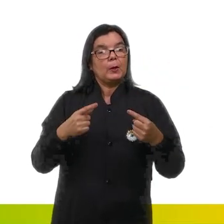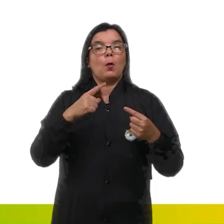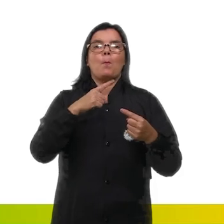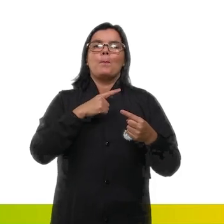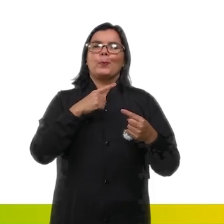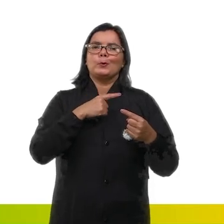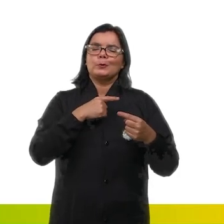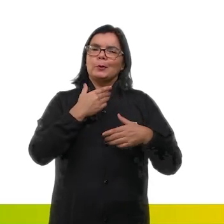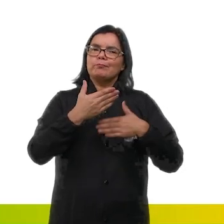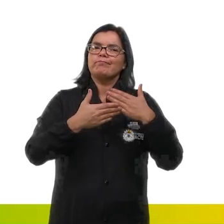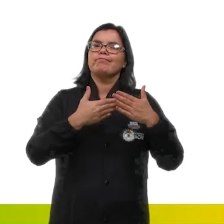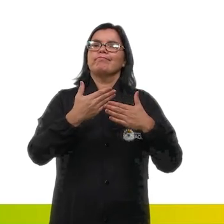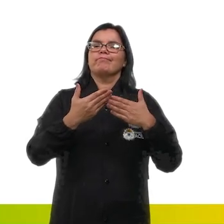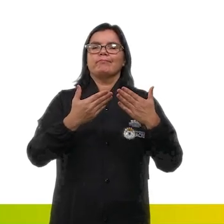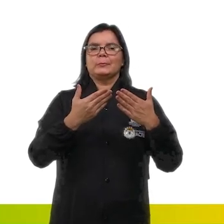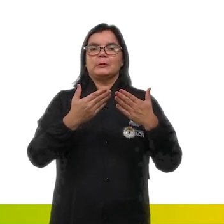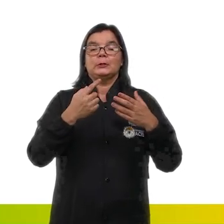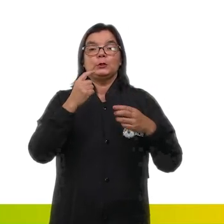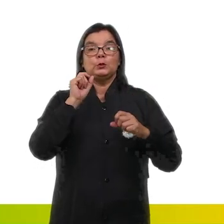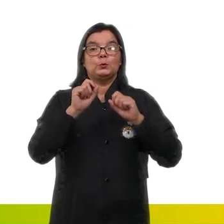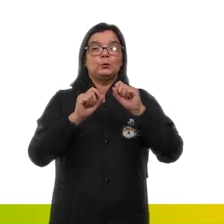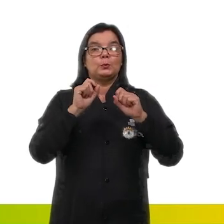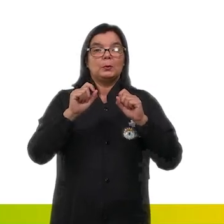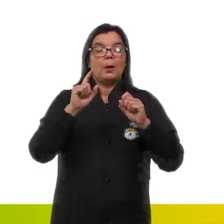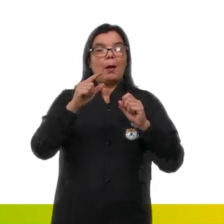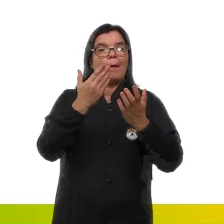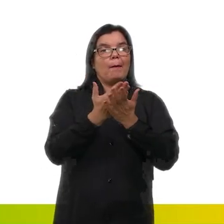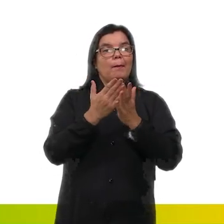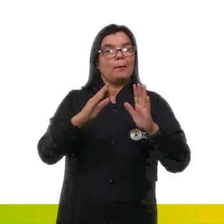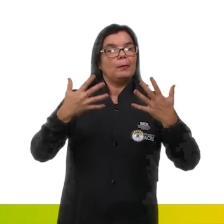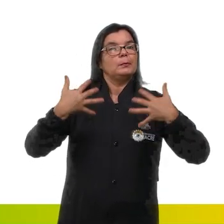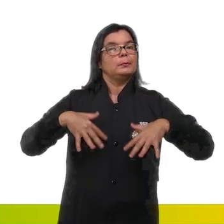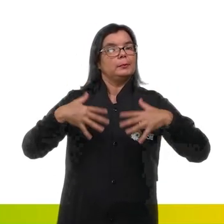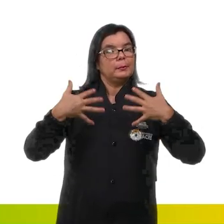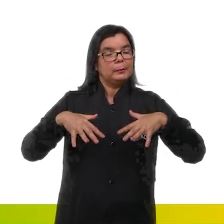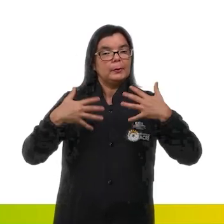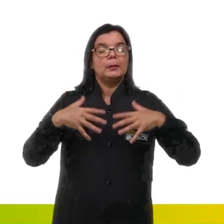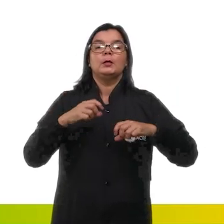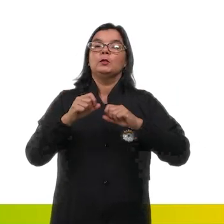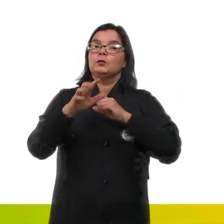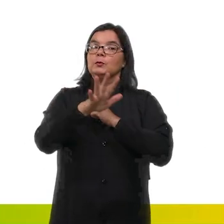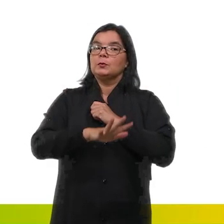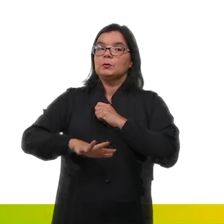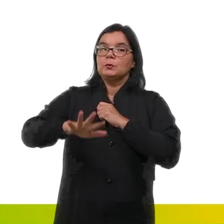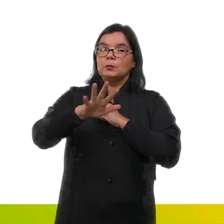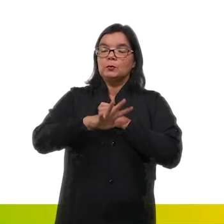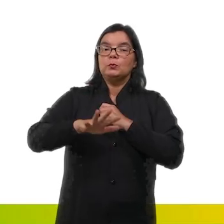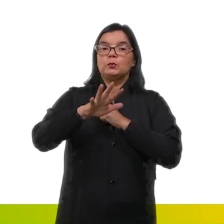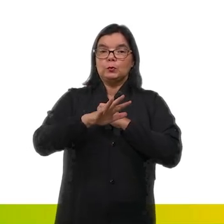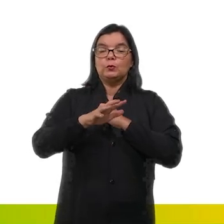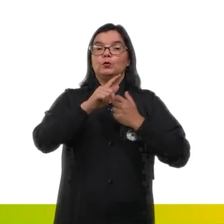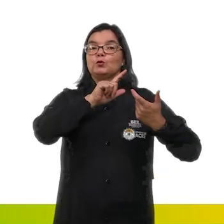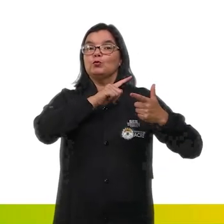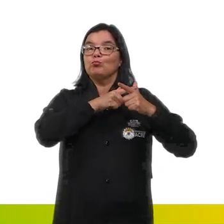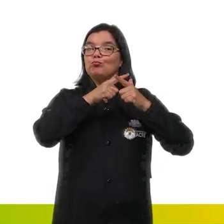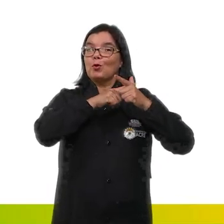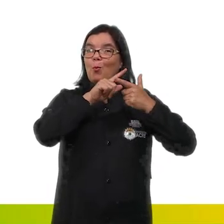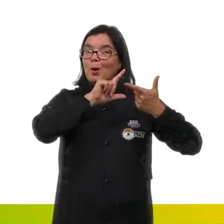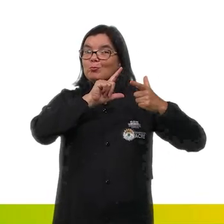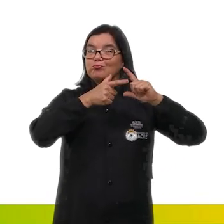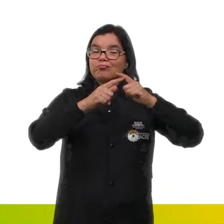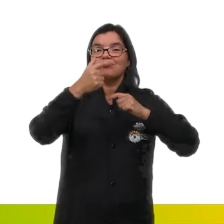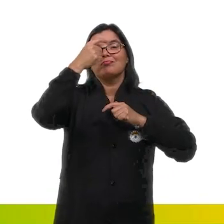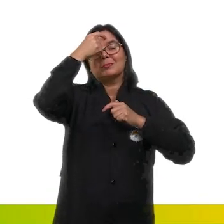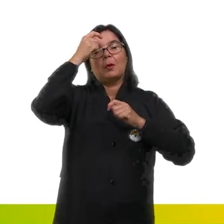distúrbio passa a ter essa descompensação e aí acaba sendo exagerado. De forma geral, os distúrbios alimentares podem